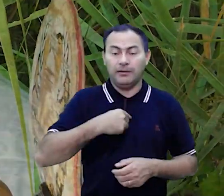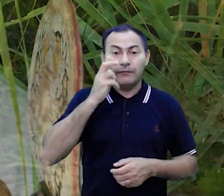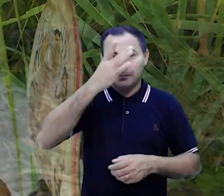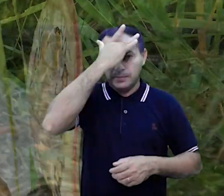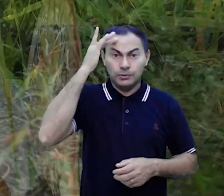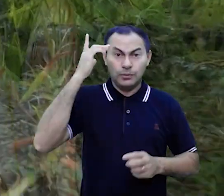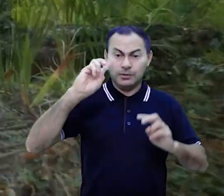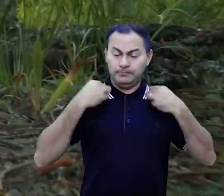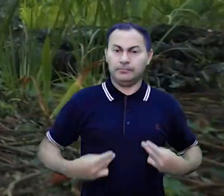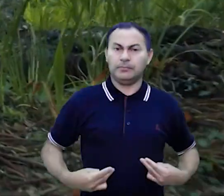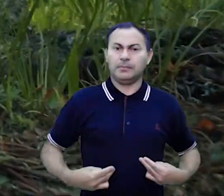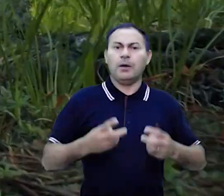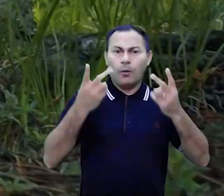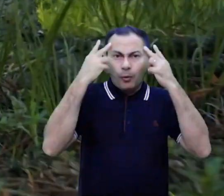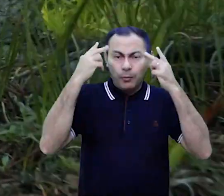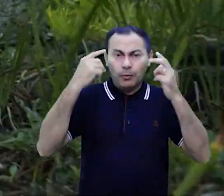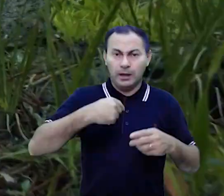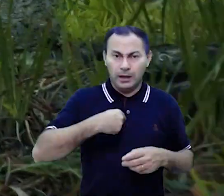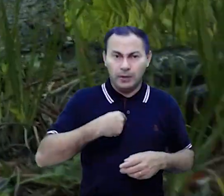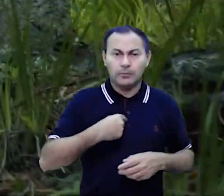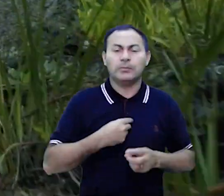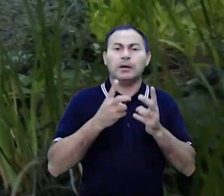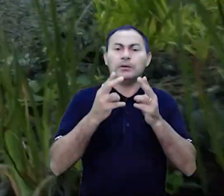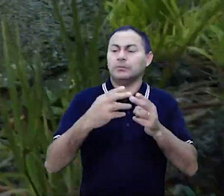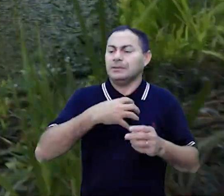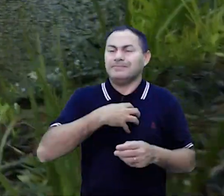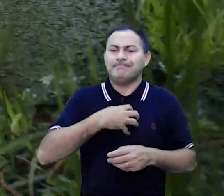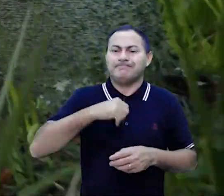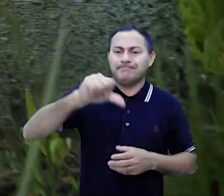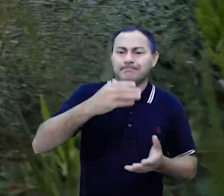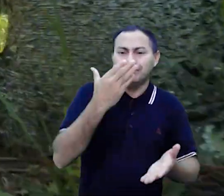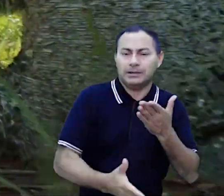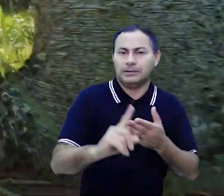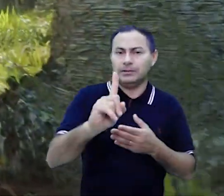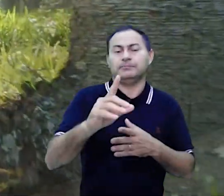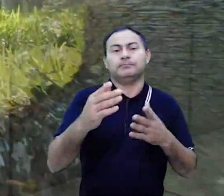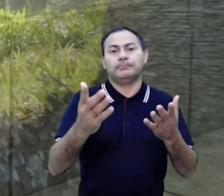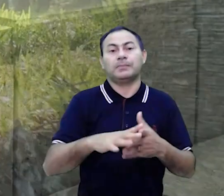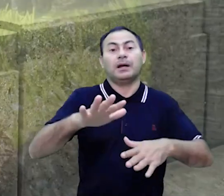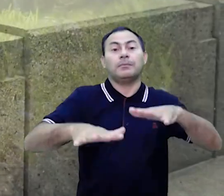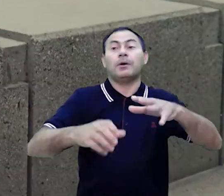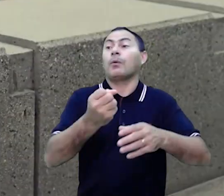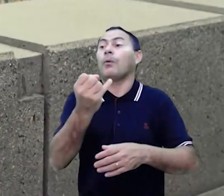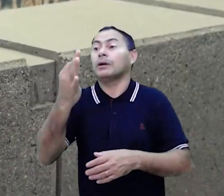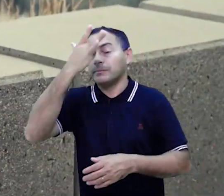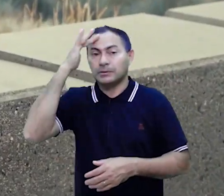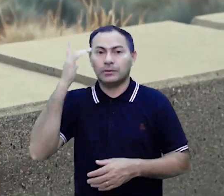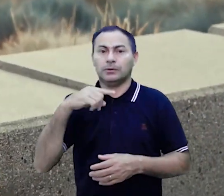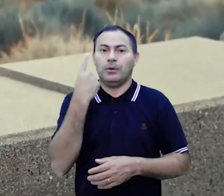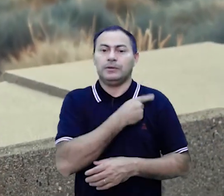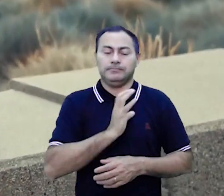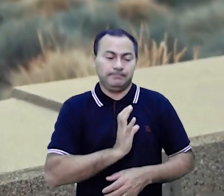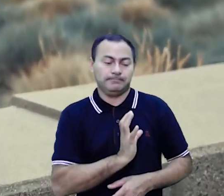bem ver que eram seres humanos comuns como eu. Assim não me sinto um caso perdido, não. Muitas pessoas